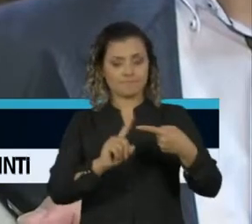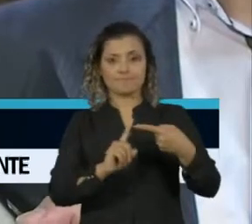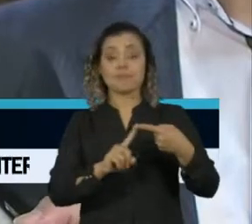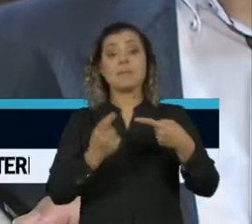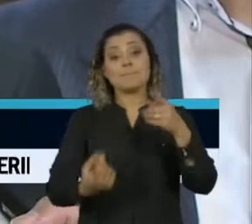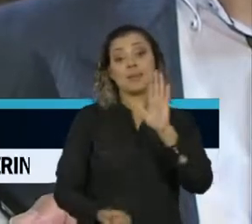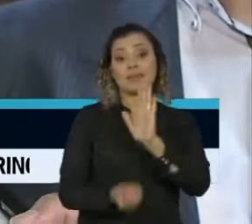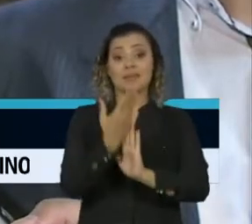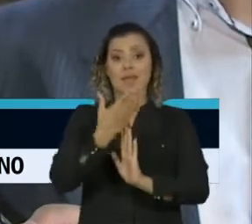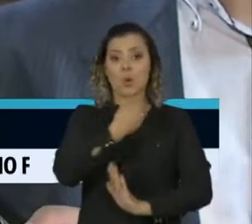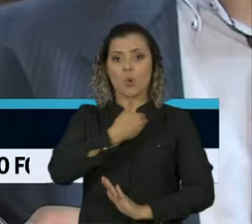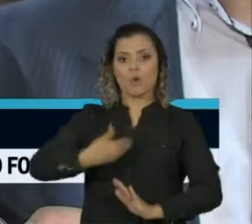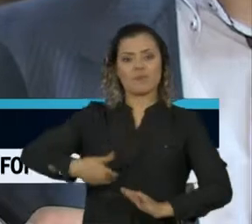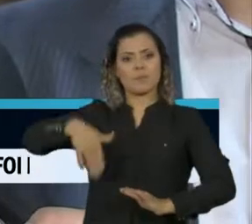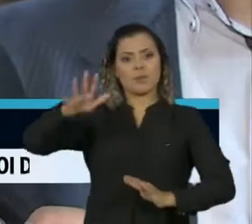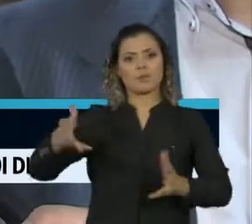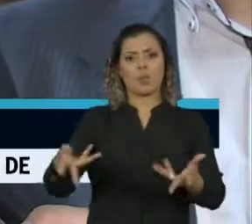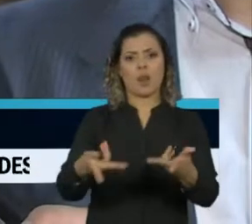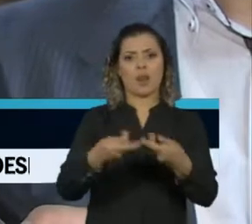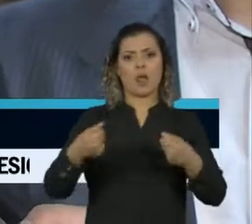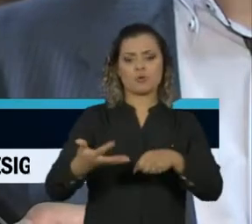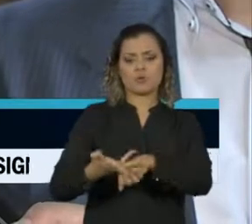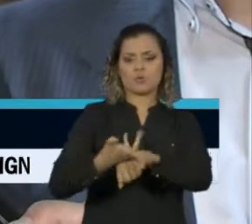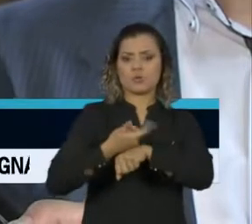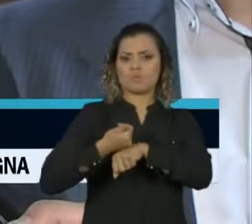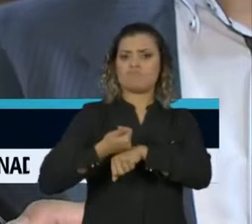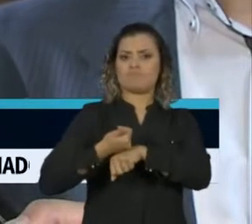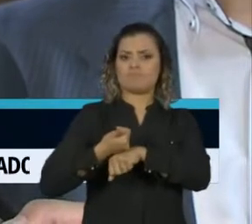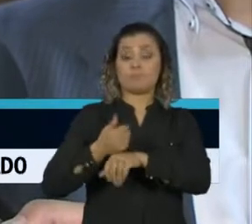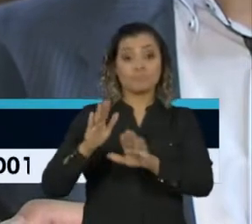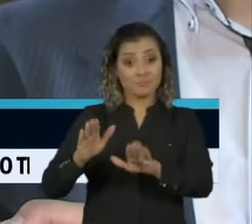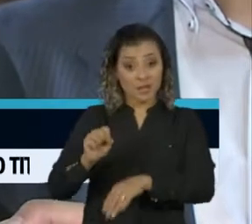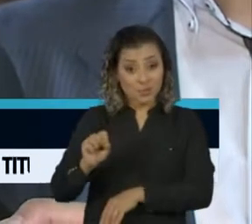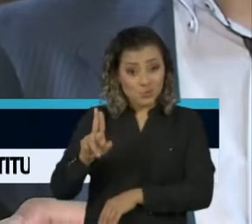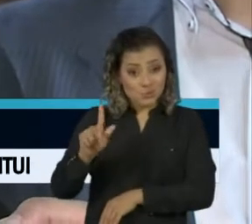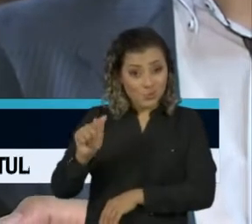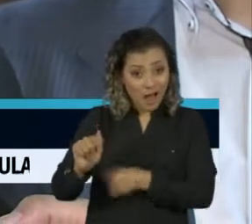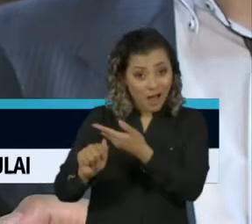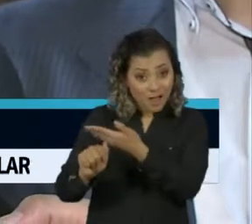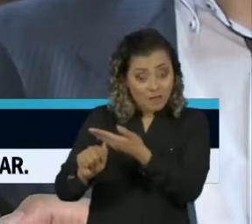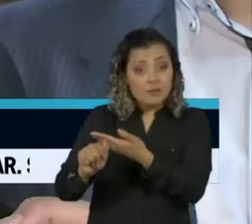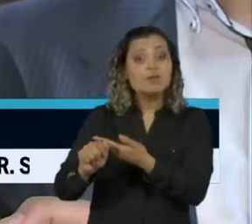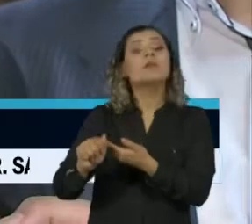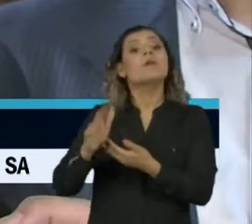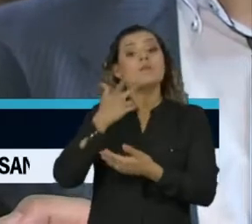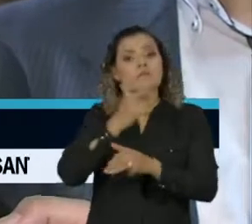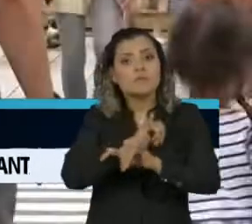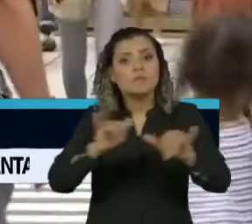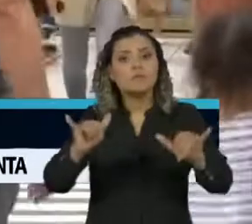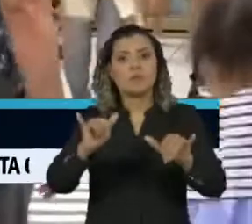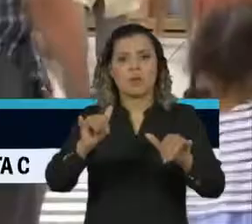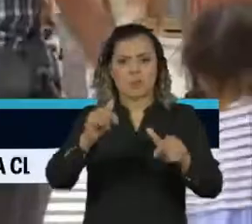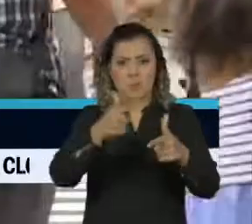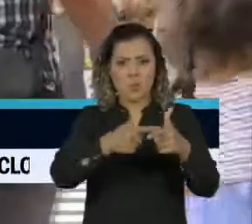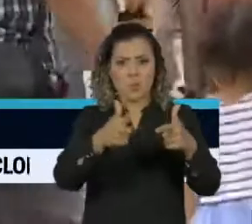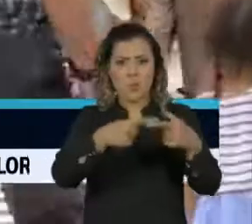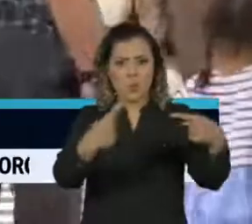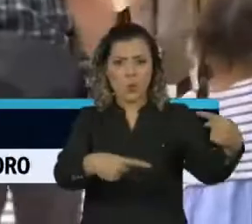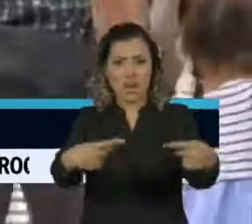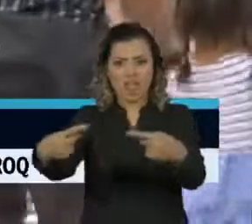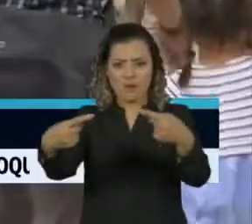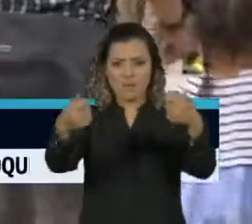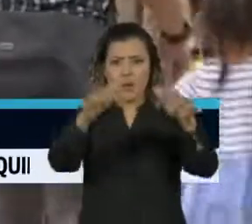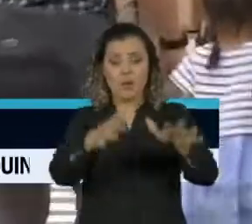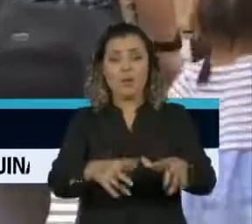para criar um governo mais eficiente suga disse que o país não pode ter um vazio político enquanto a